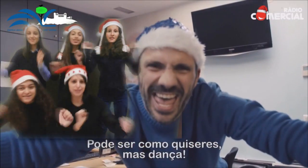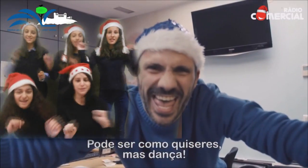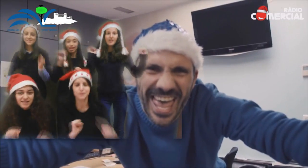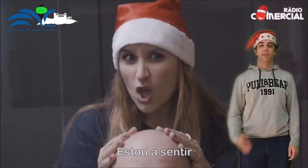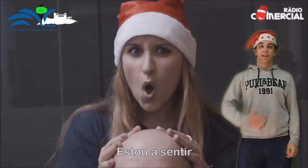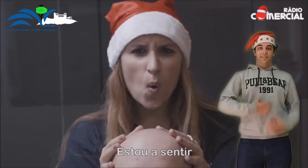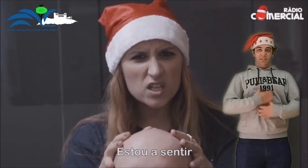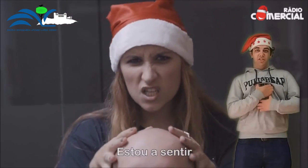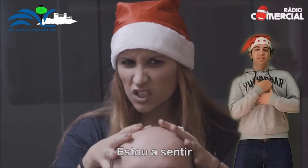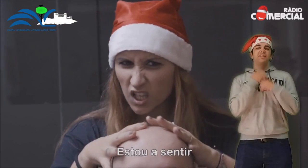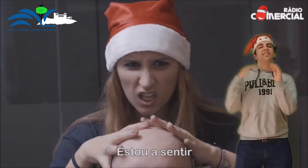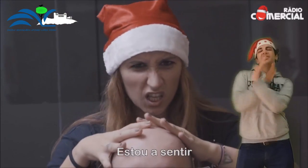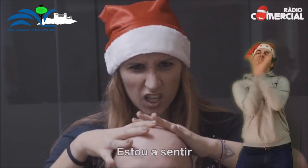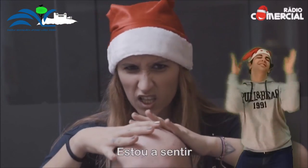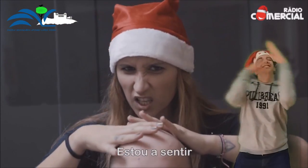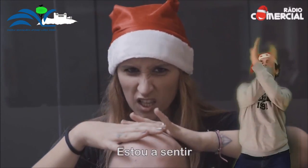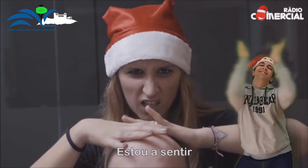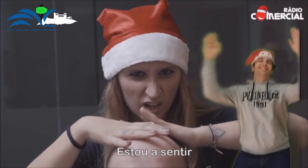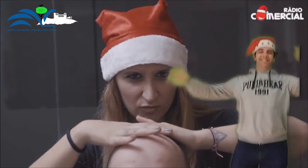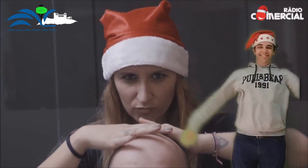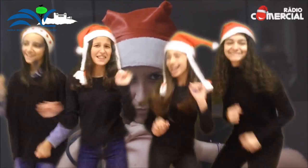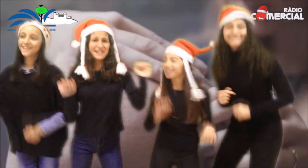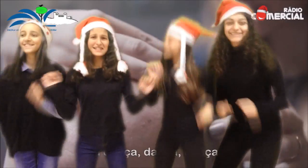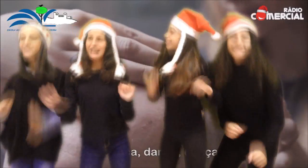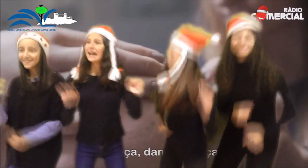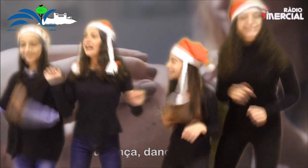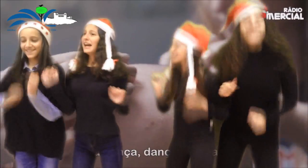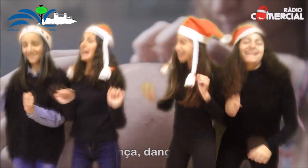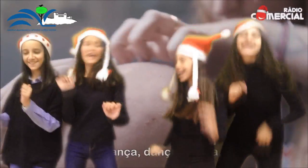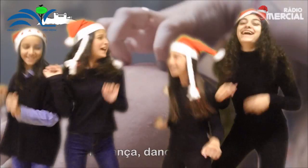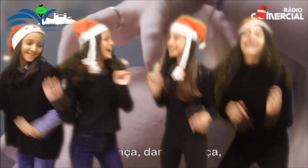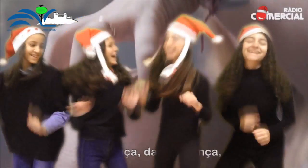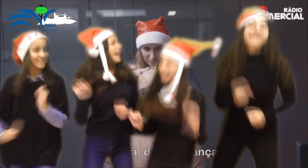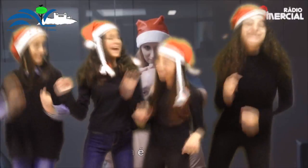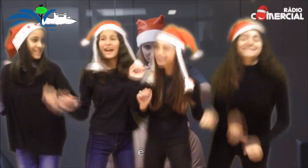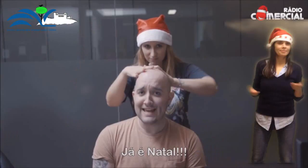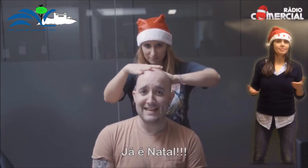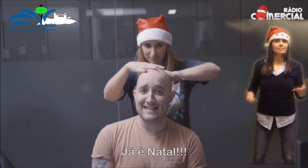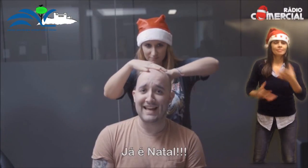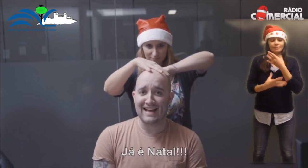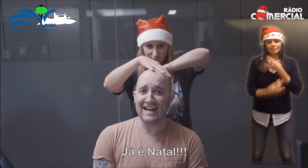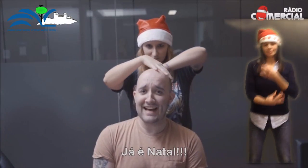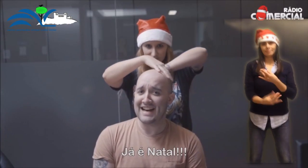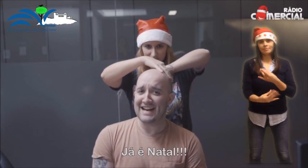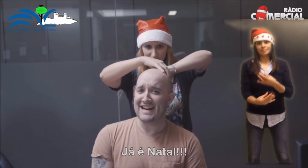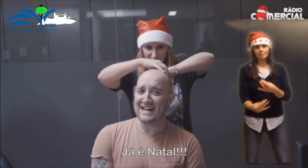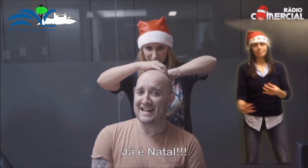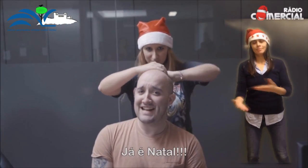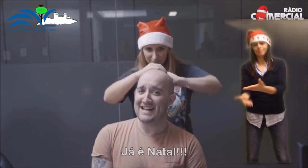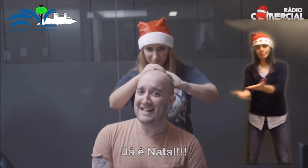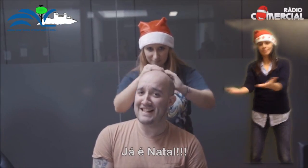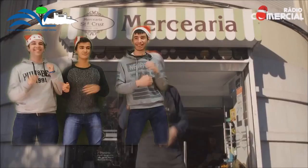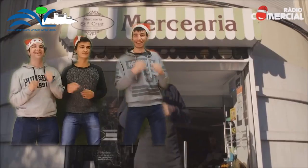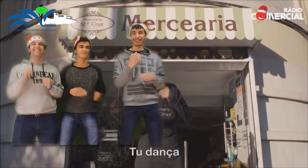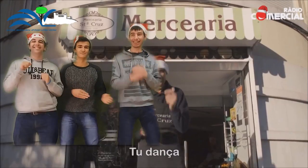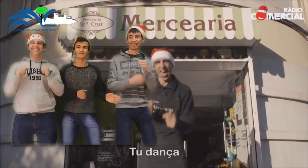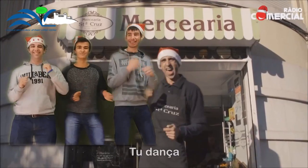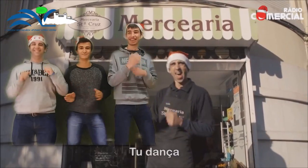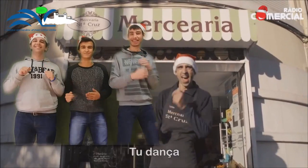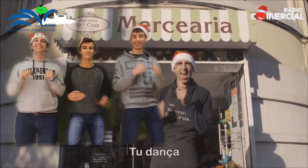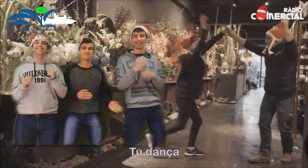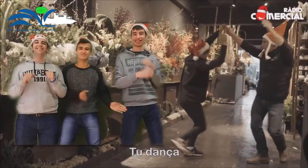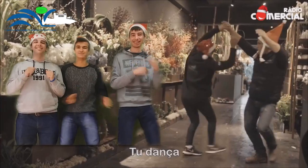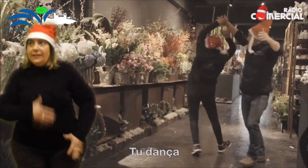dança. Estou a sentir. Tu dança, dança, dança. Já é Natal.